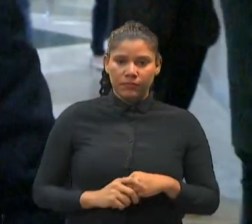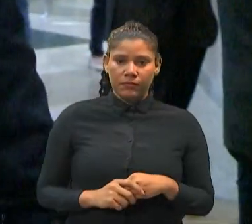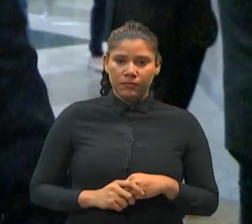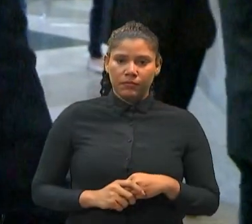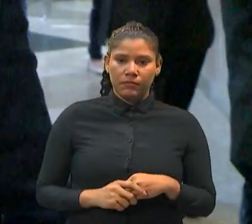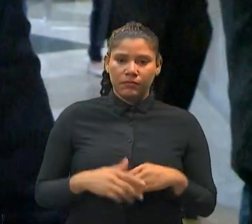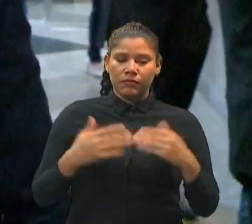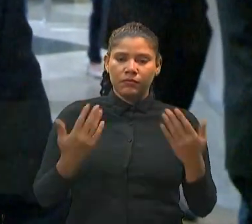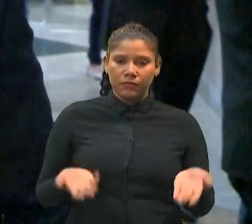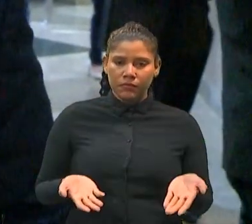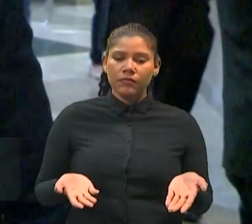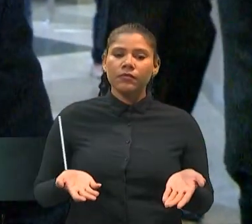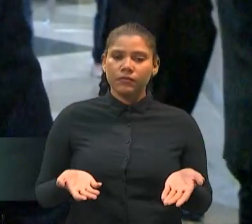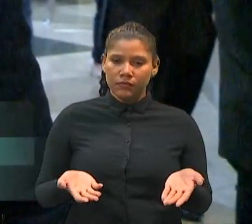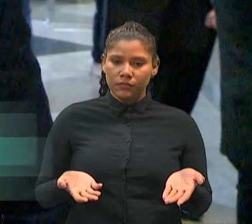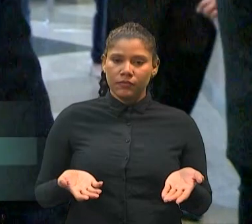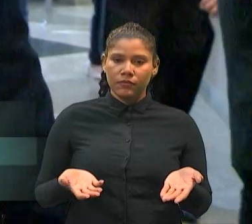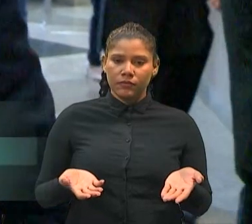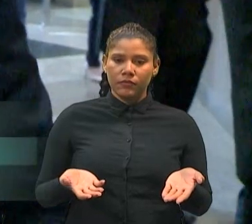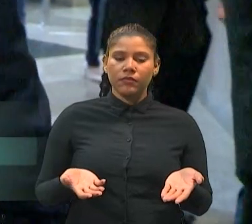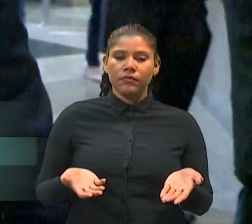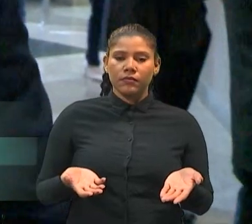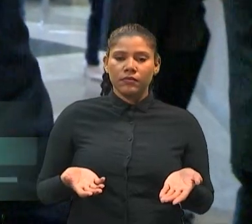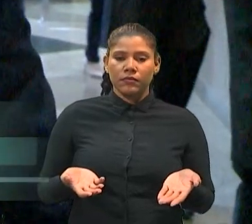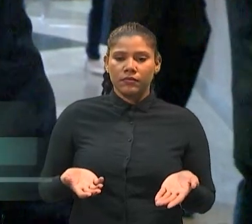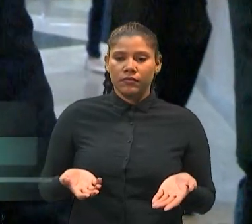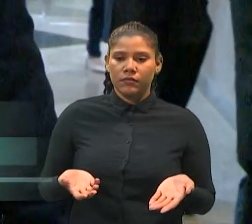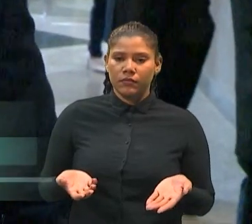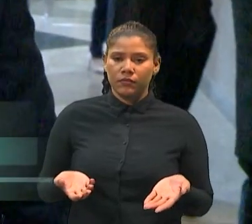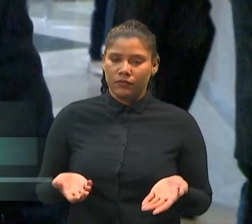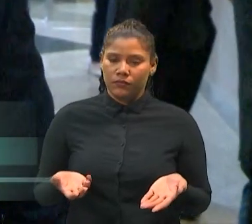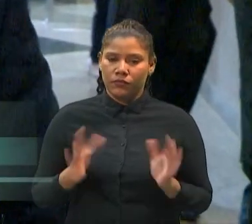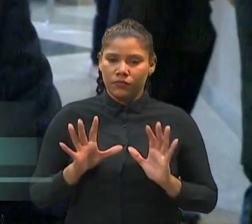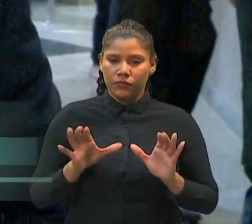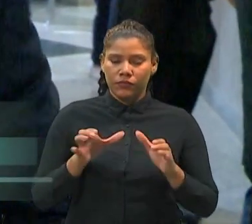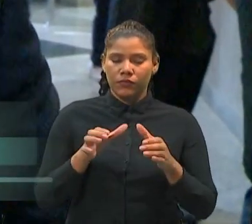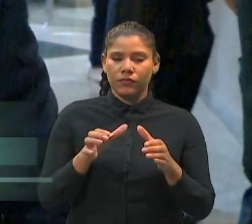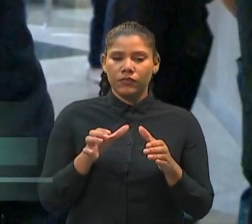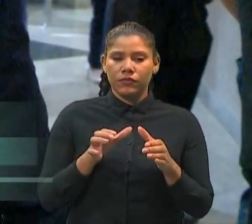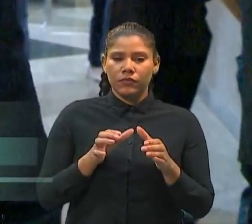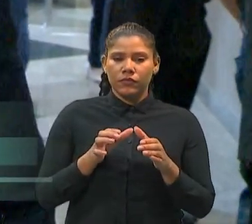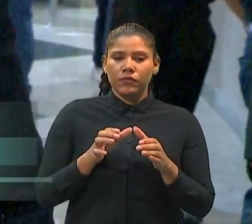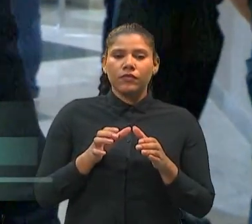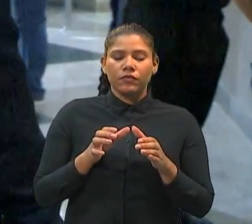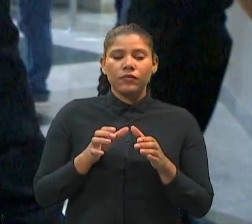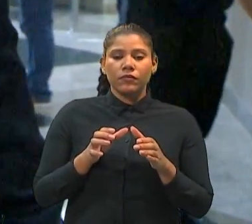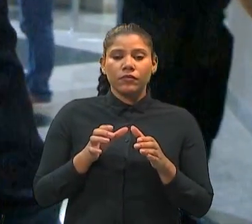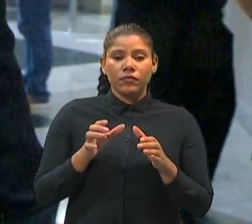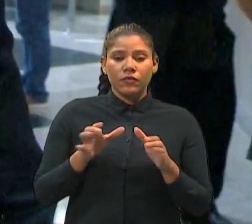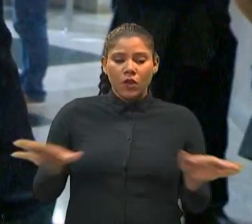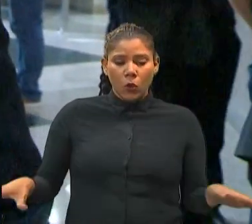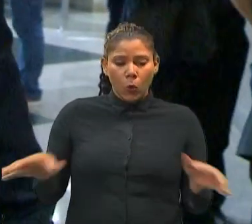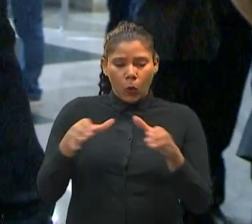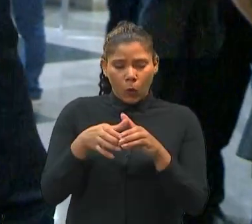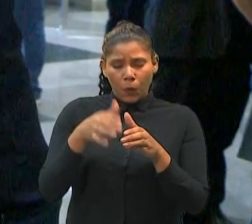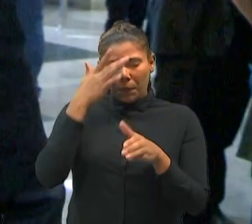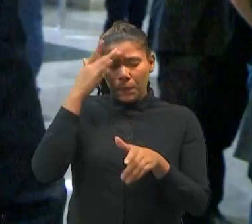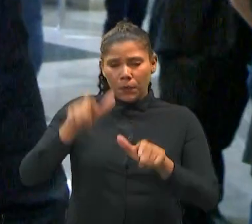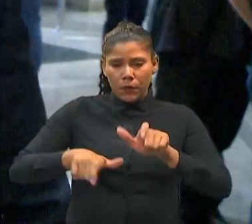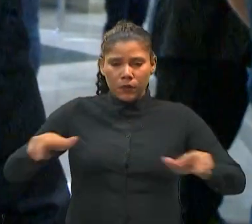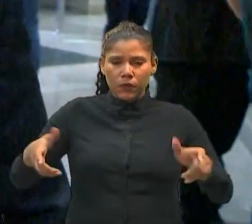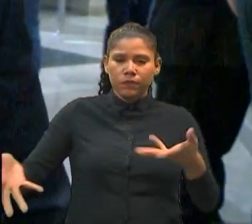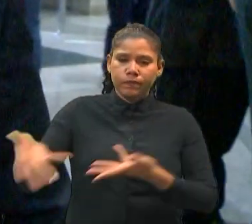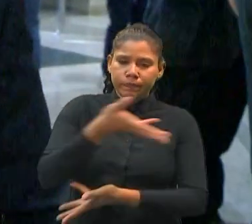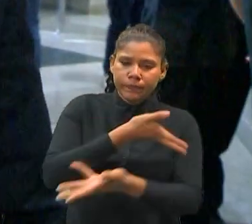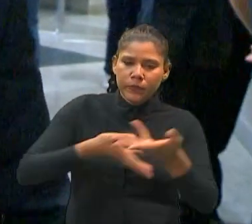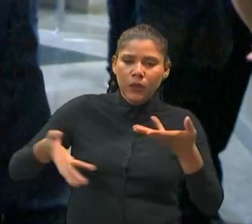com grandes nomes que hoje estão aqui presentes tanto do setor produtivo como da academia como do poder público a gente poder ao final